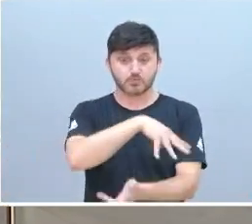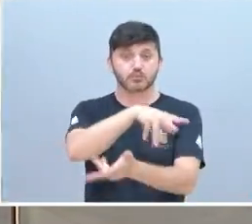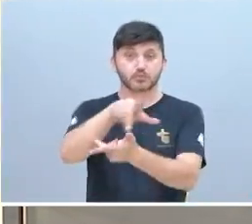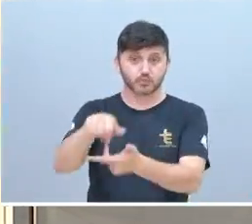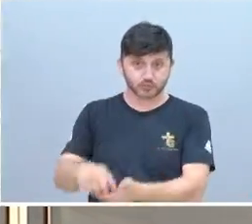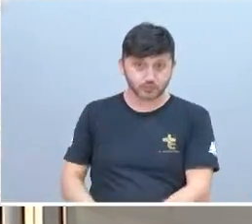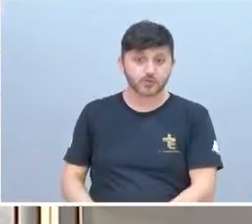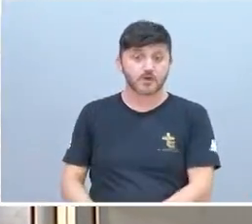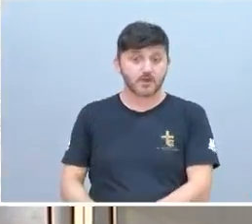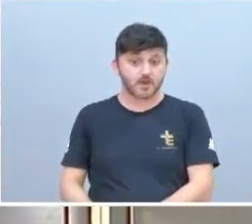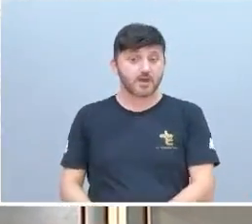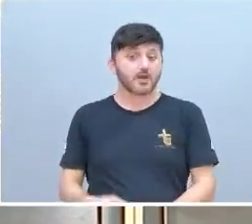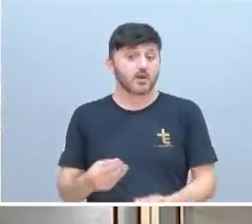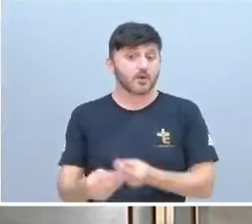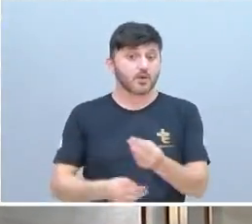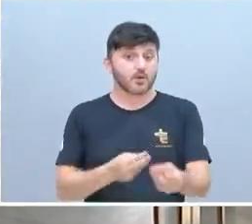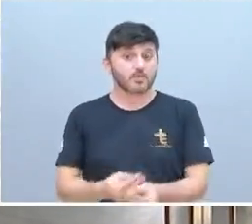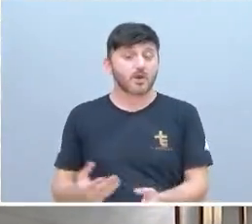essa dimensão da